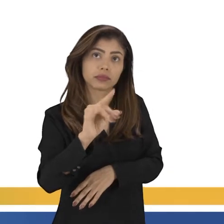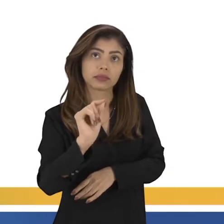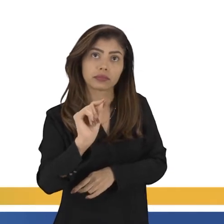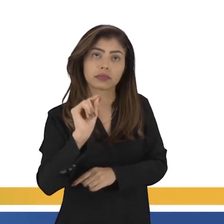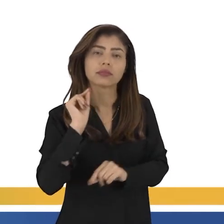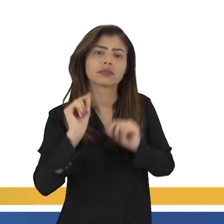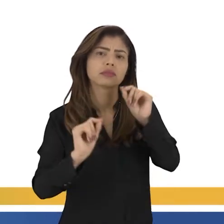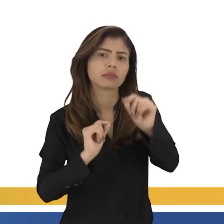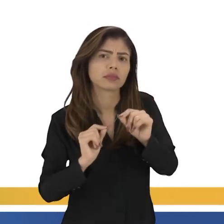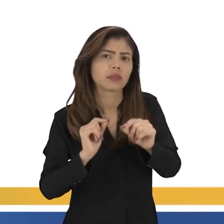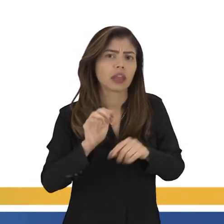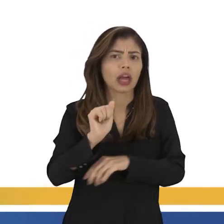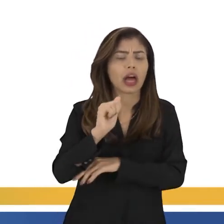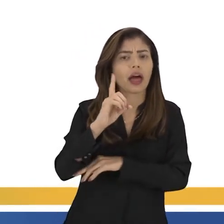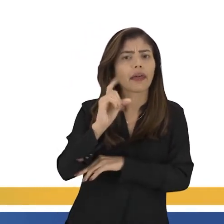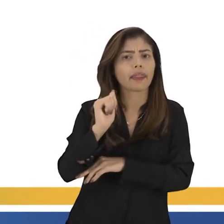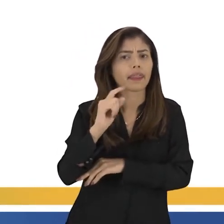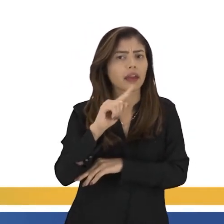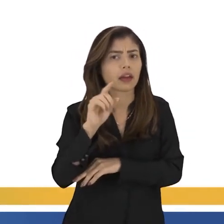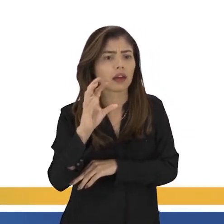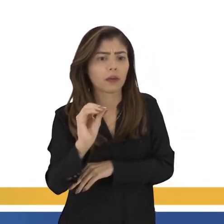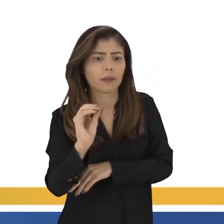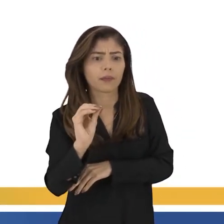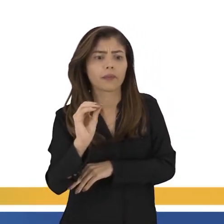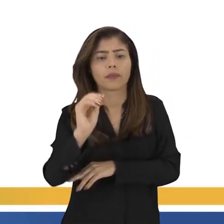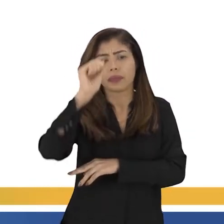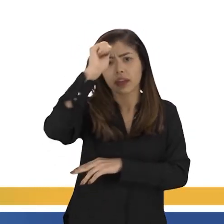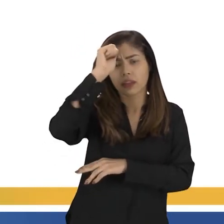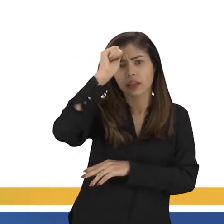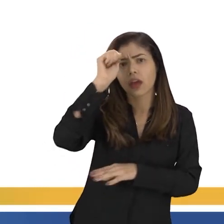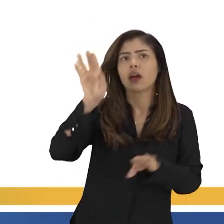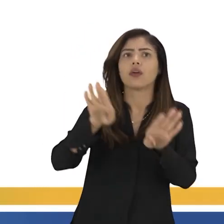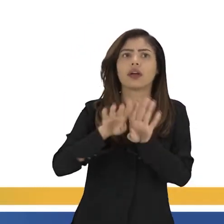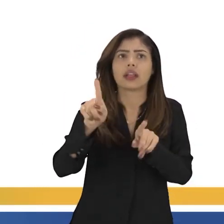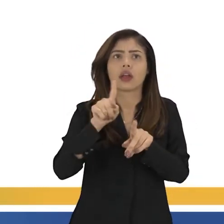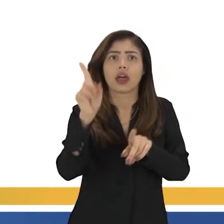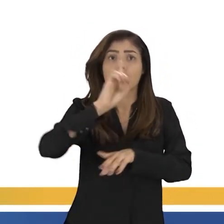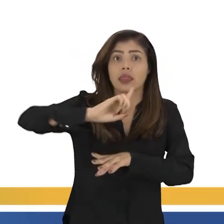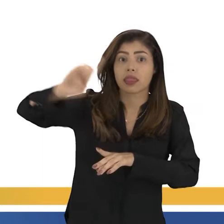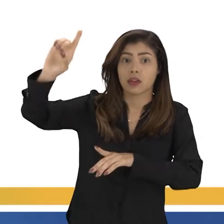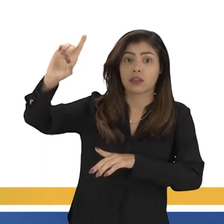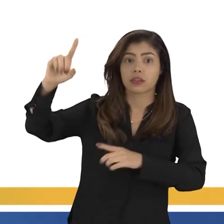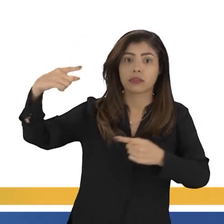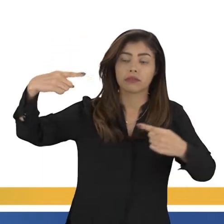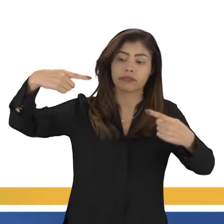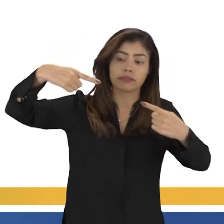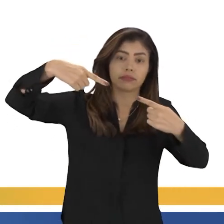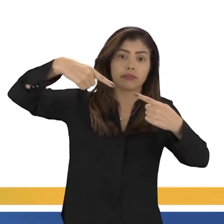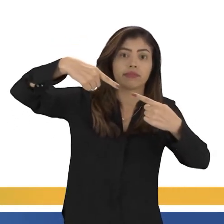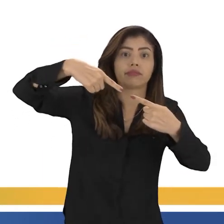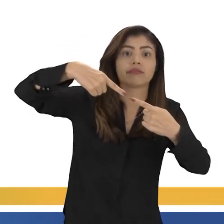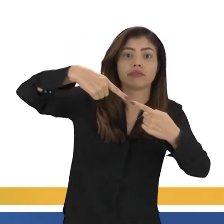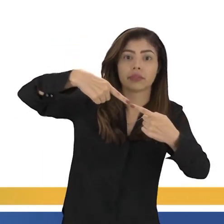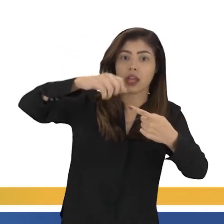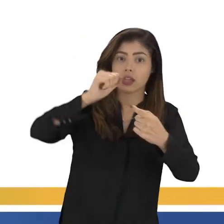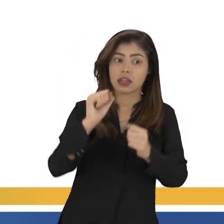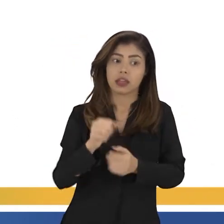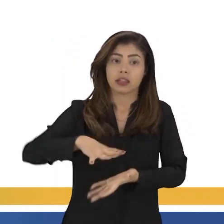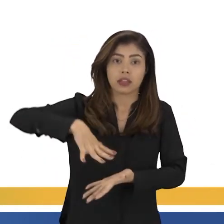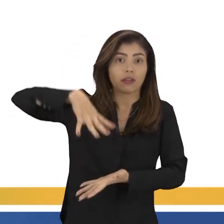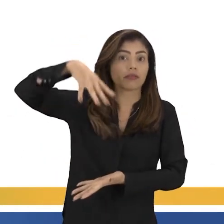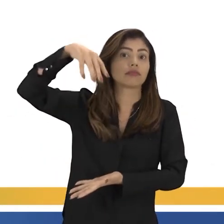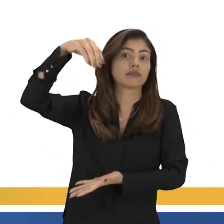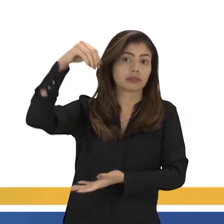Adão, ele não está... essa mão não está assim, Deus não está necessariamente resgatando,